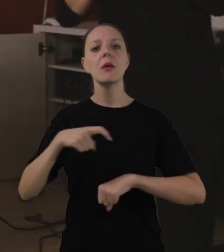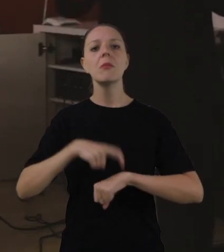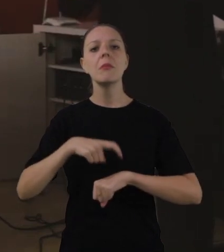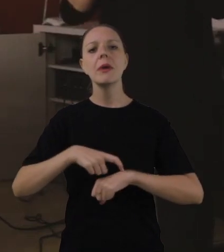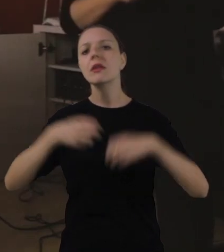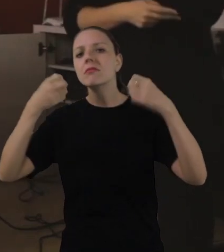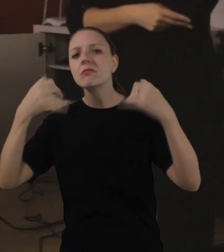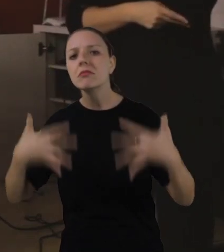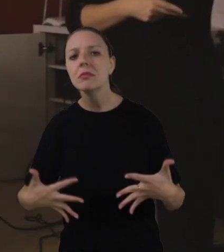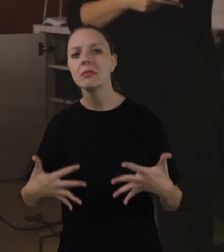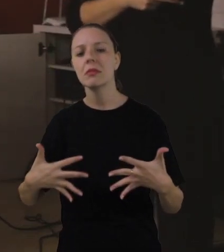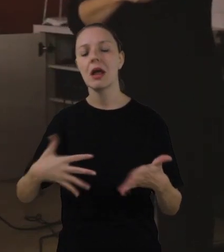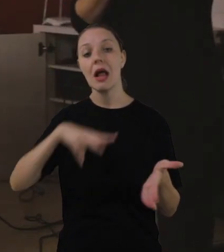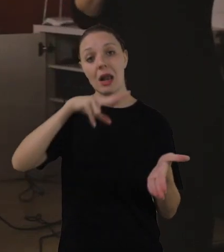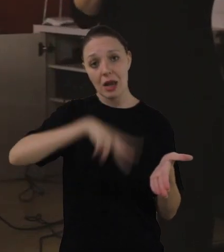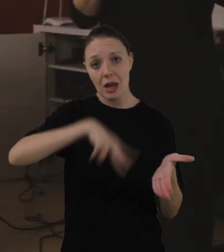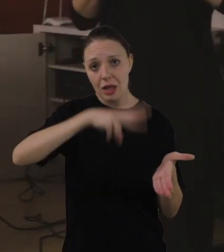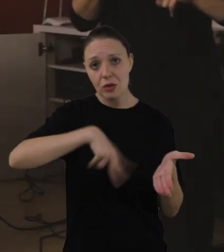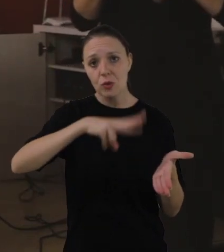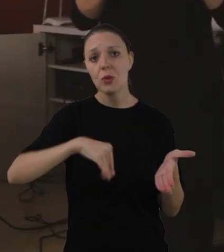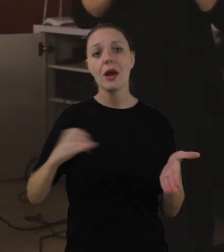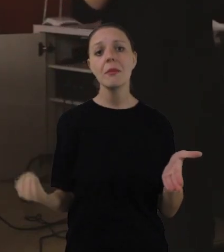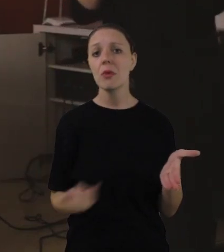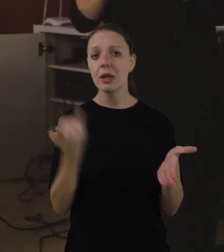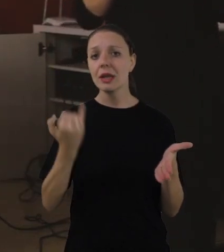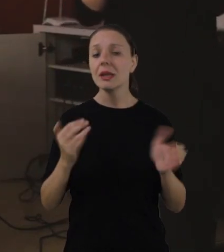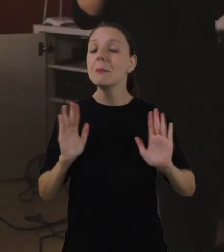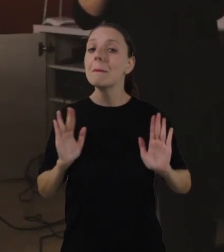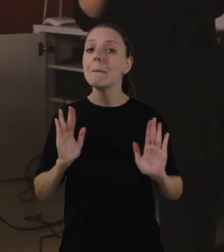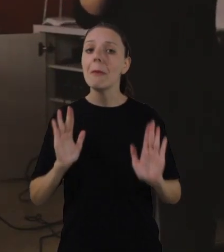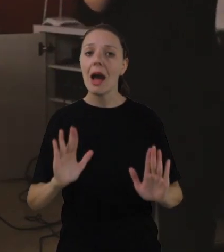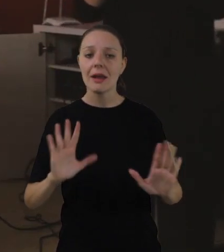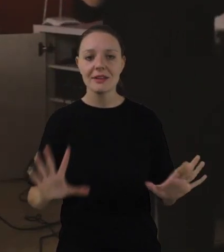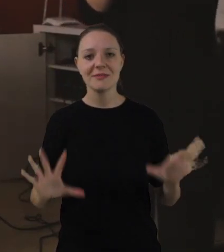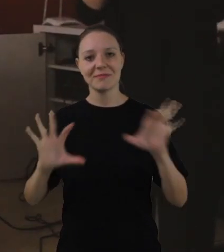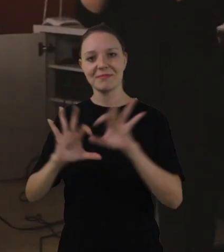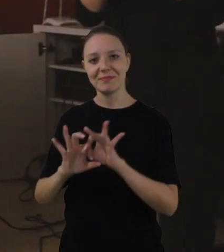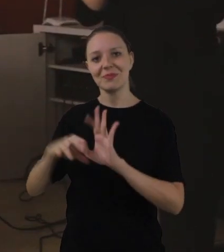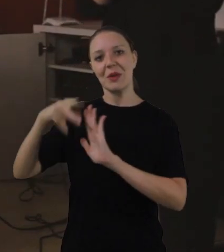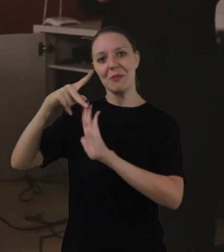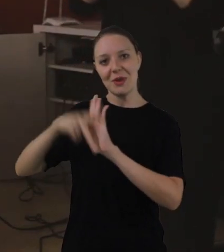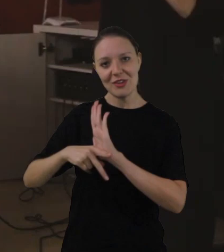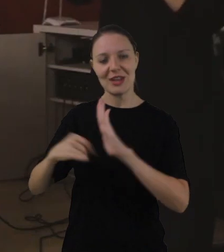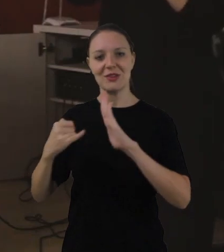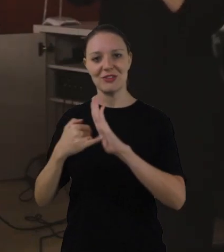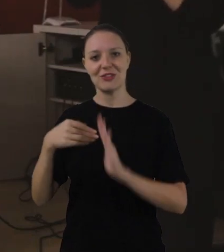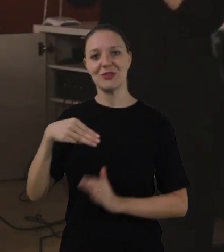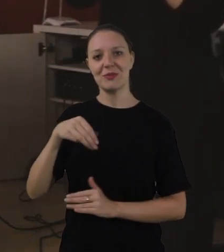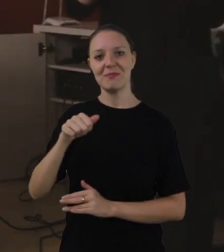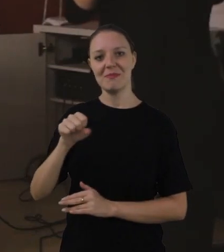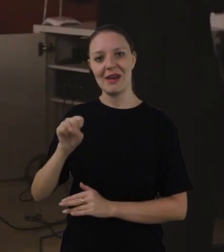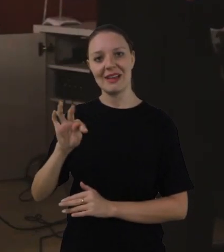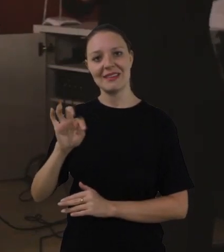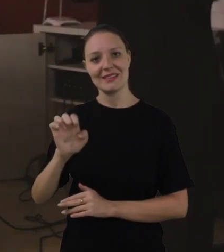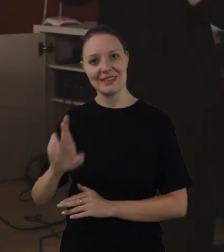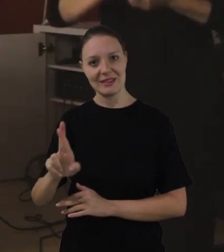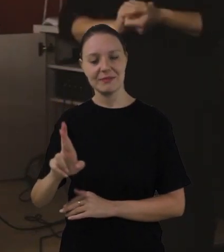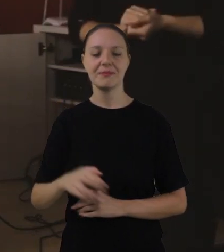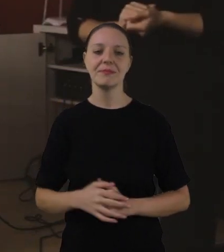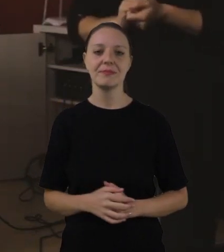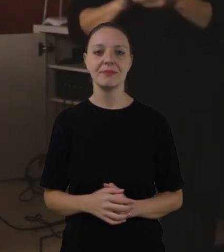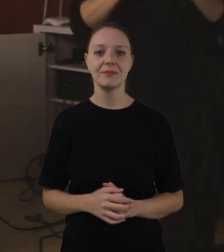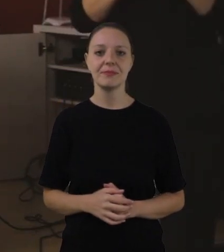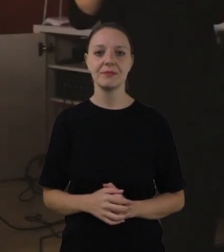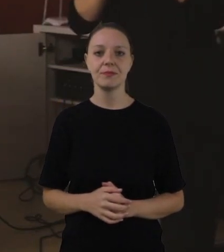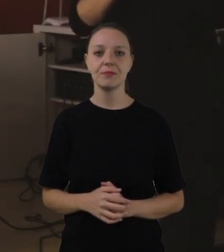da importância da leitura conectado com esse projeto e conectado com o Instituto Master. E aqui a conexão ela é